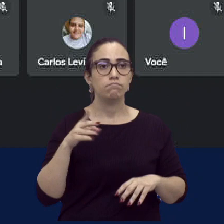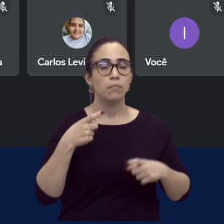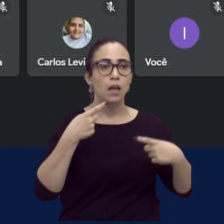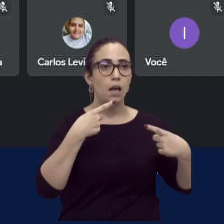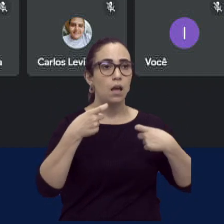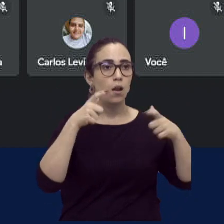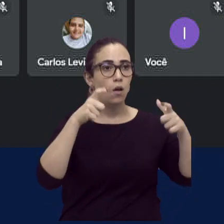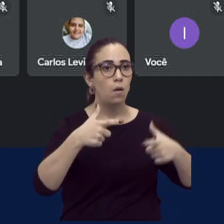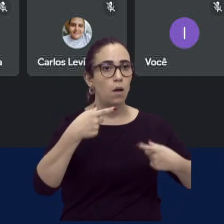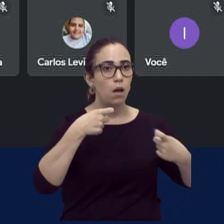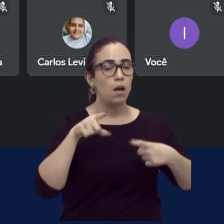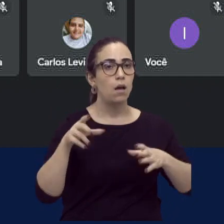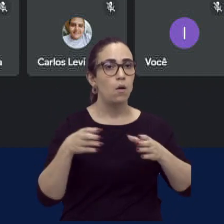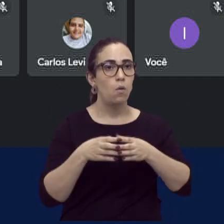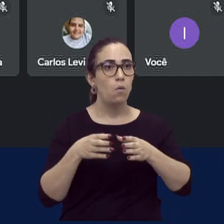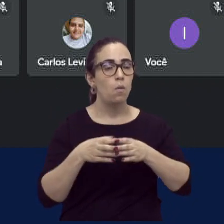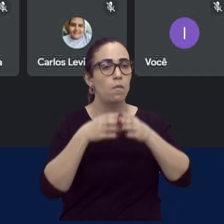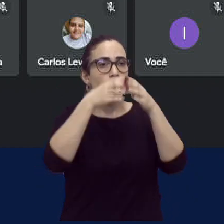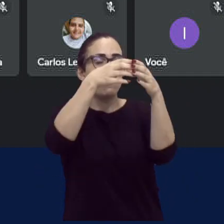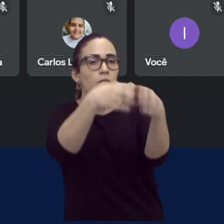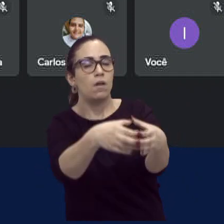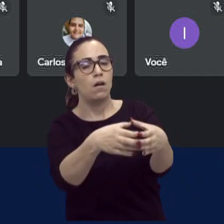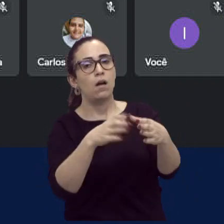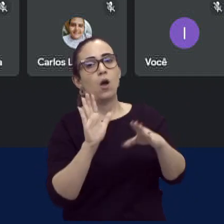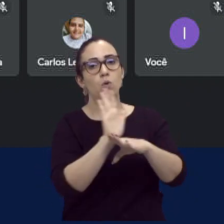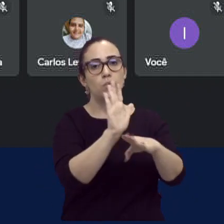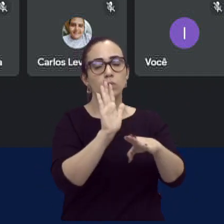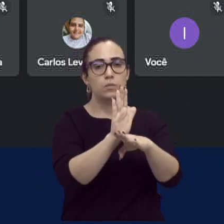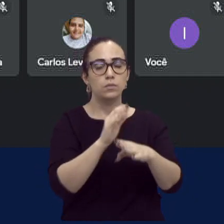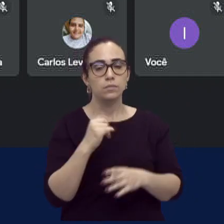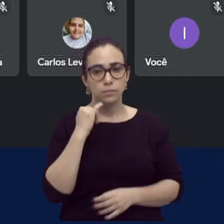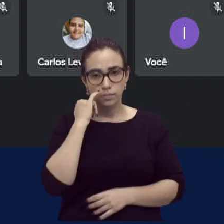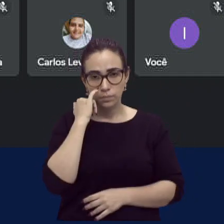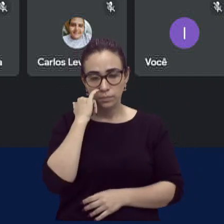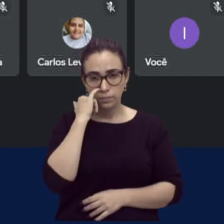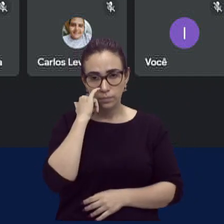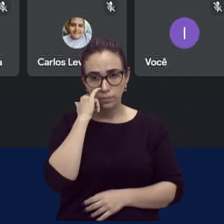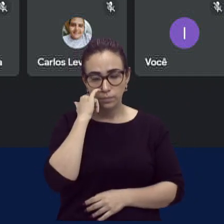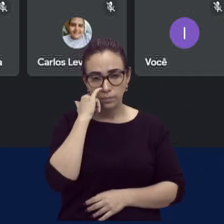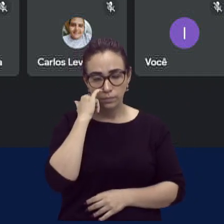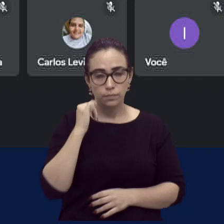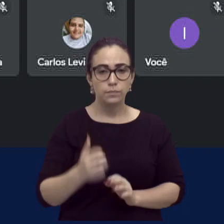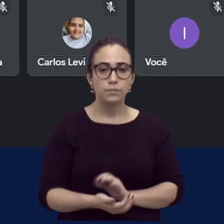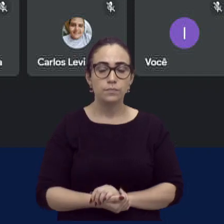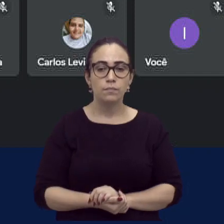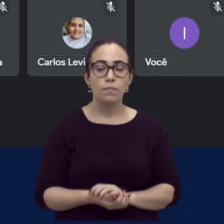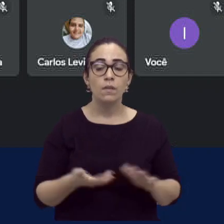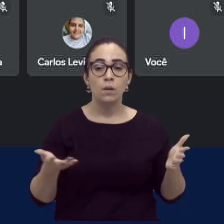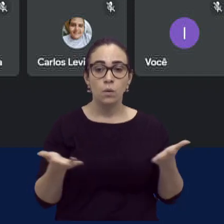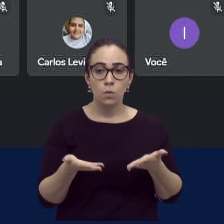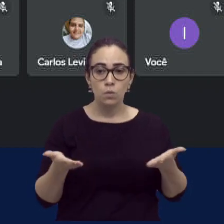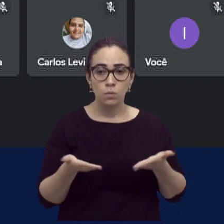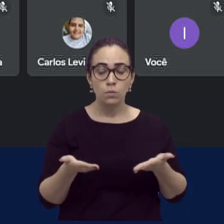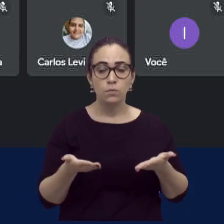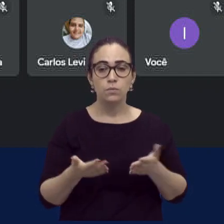guerra, principalmente conflitos armados, no mundo todo. E hoje,